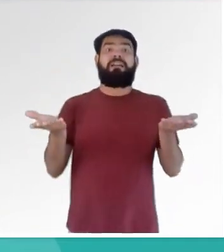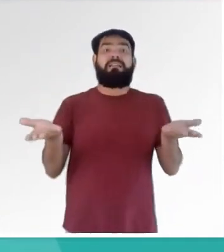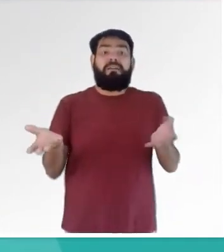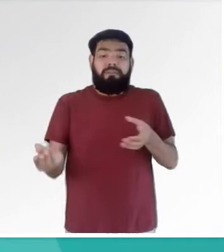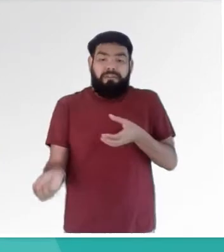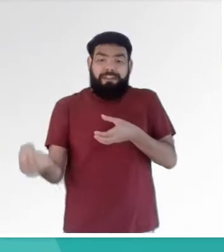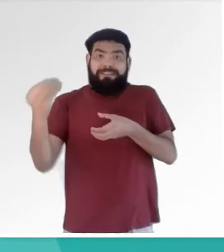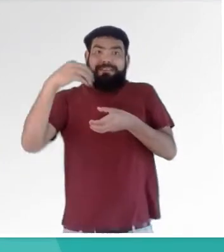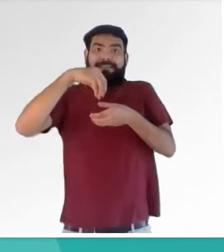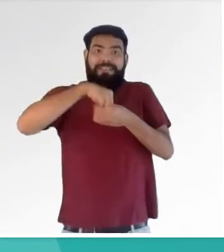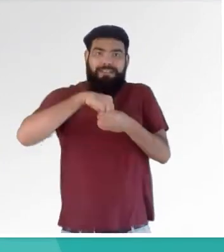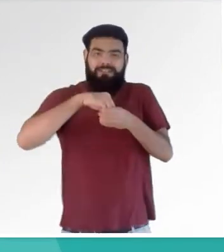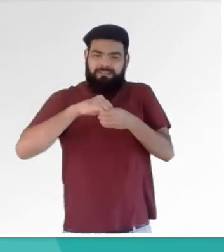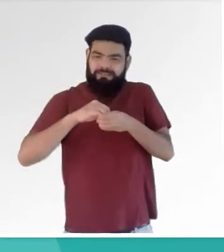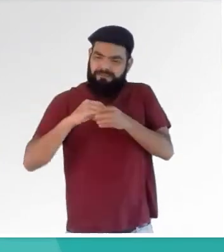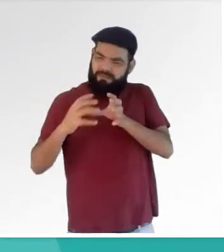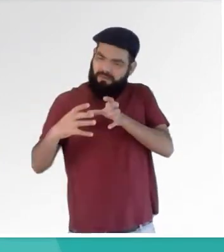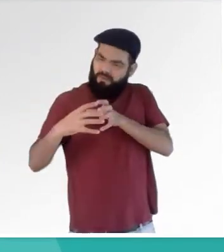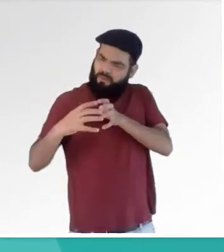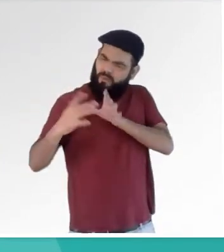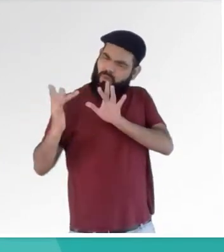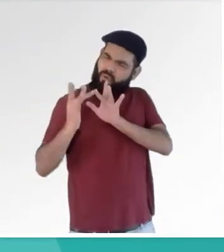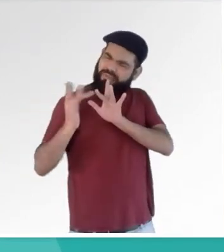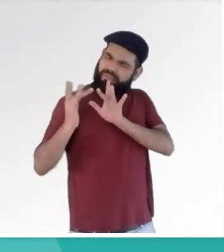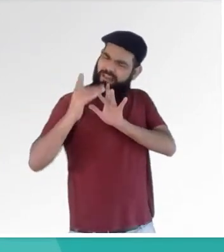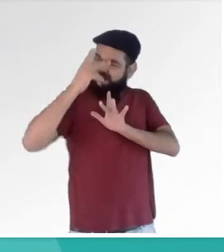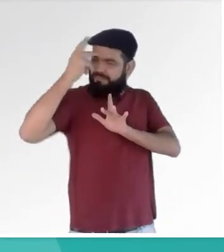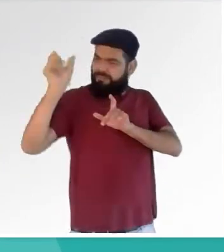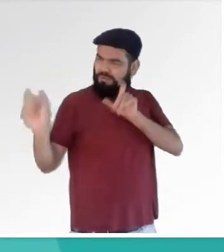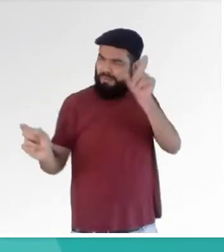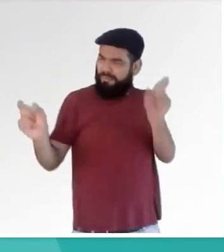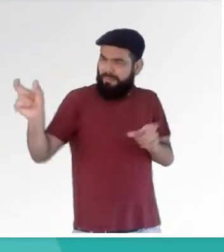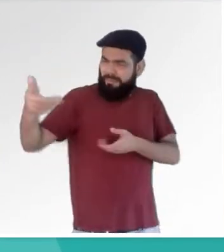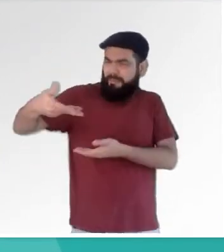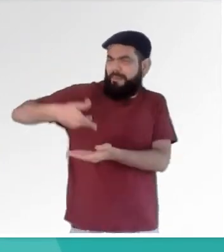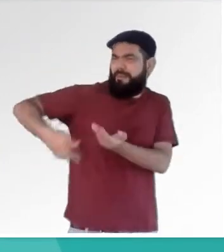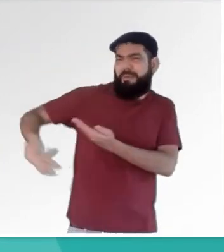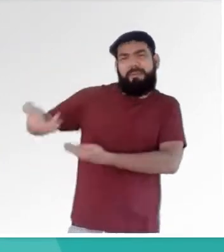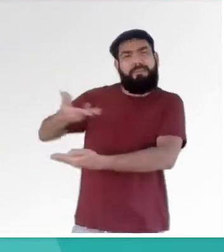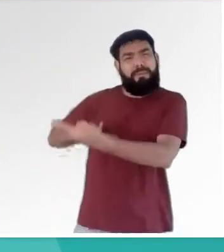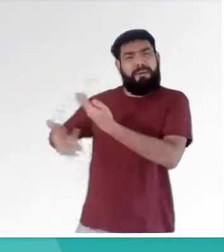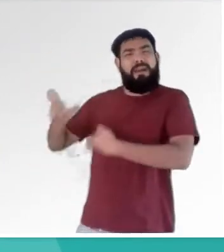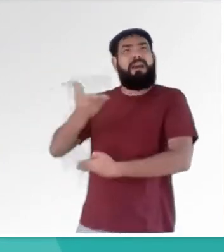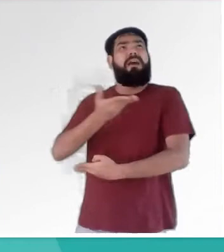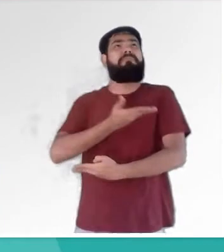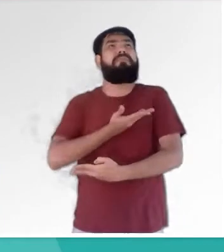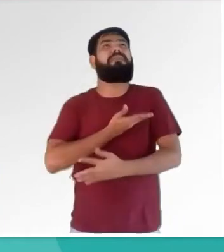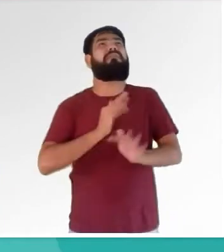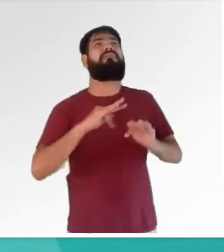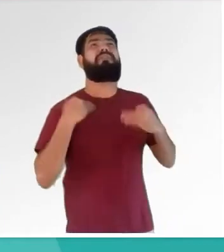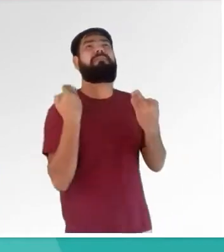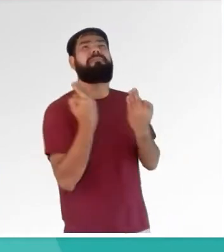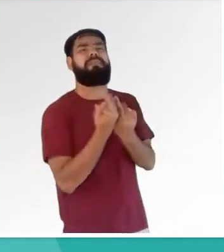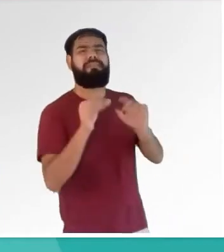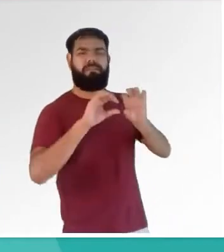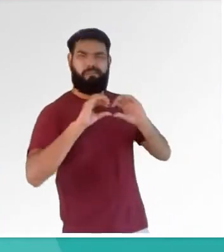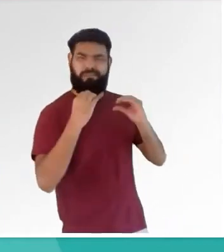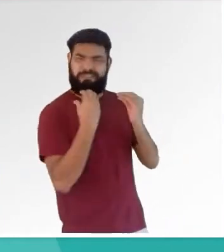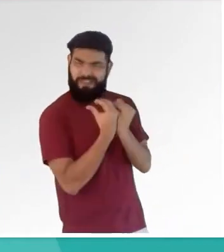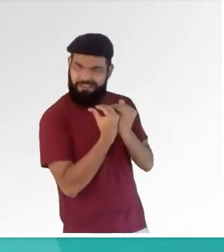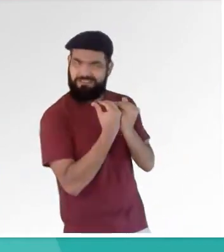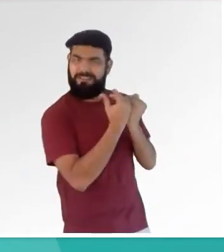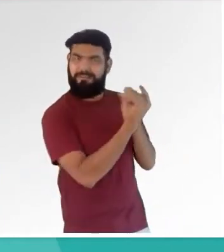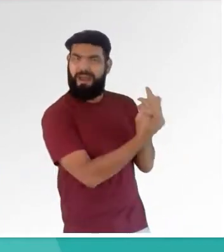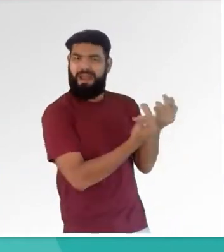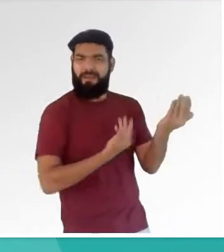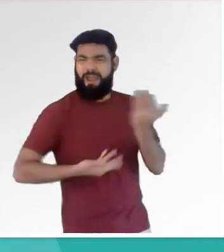convivência, desse nosso contato com nossos coleguinhas, com nossos amigos, com nossos familiares, com a comunidade, nós